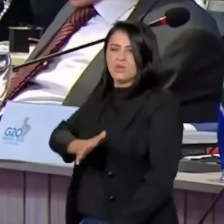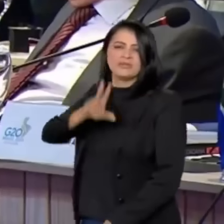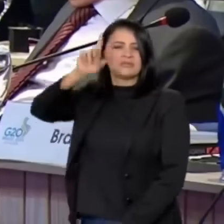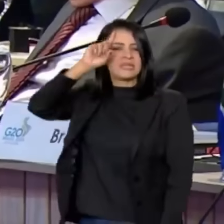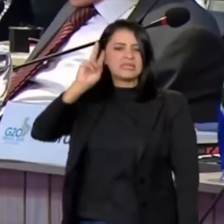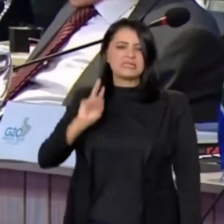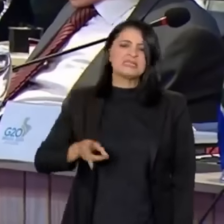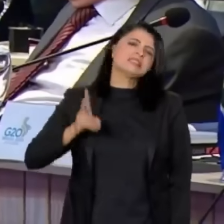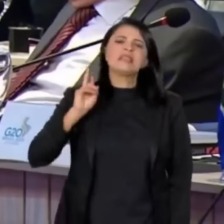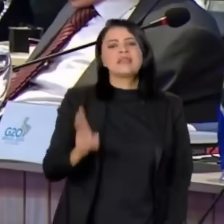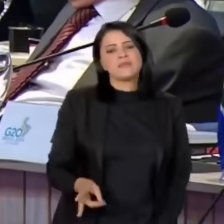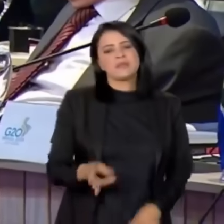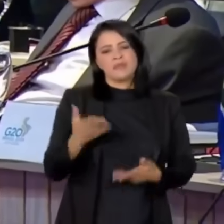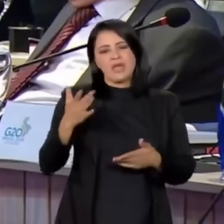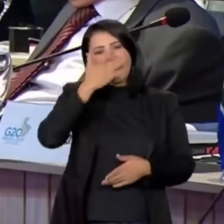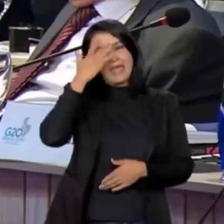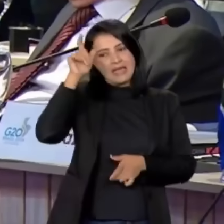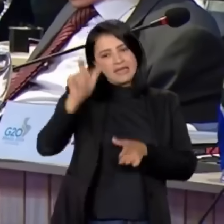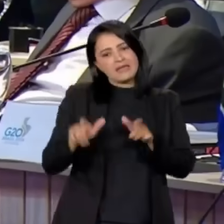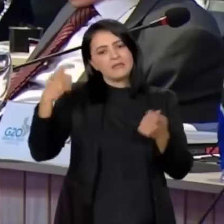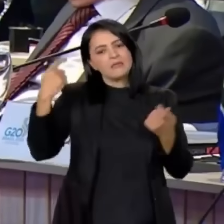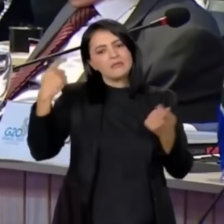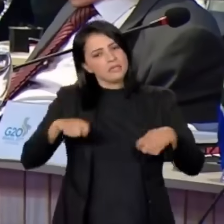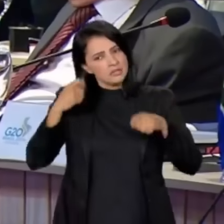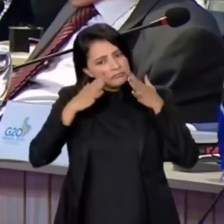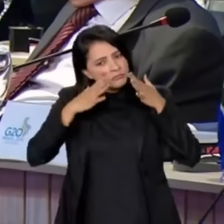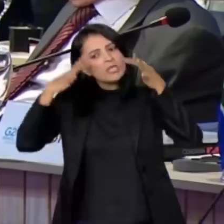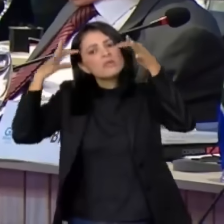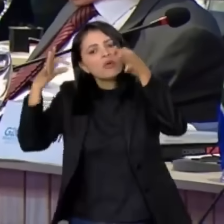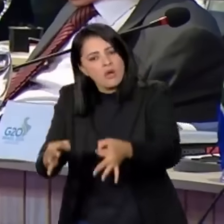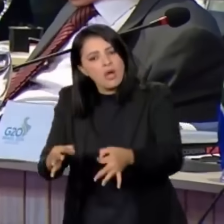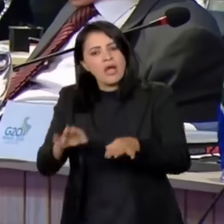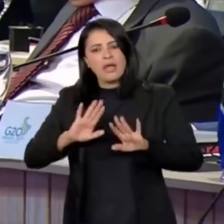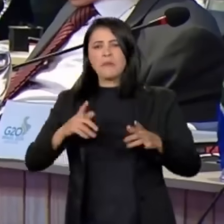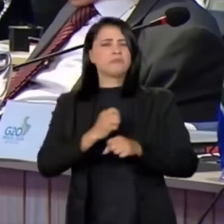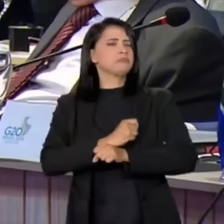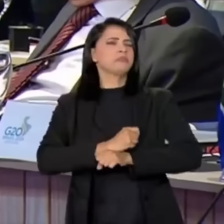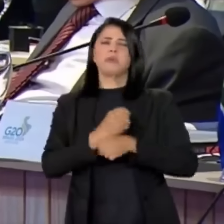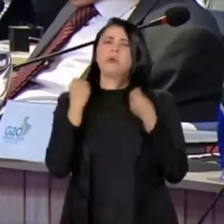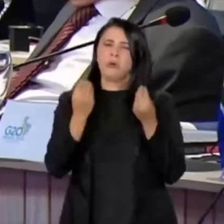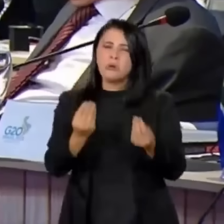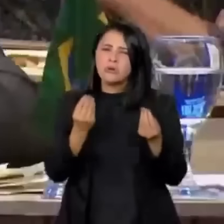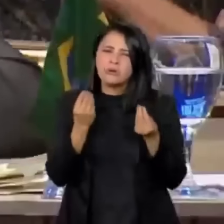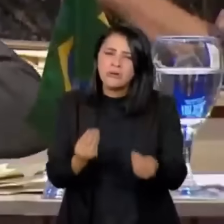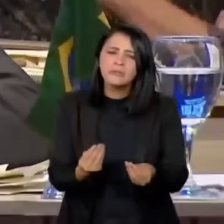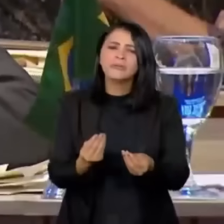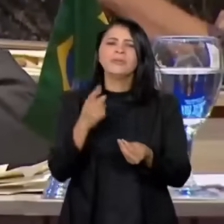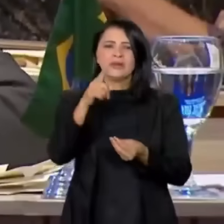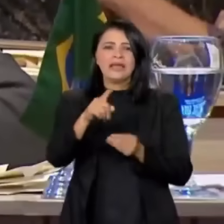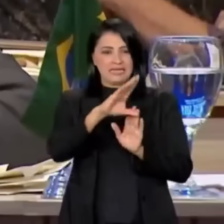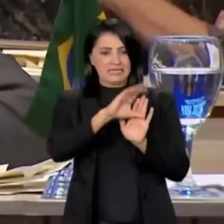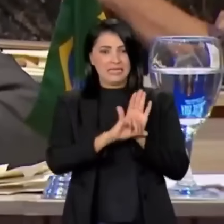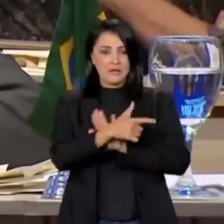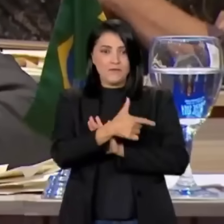dia. Essa gente precisa ser olhada. E não é possível que na metade do